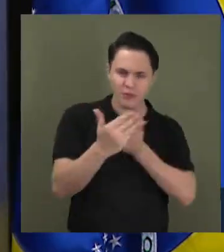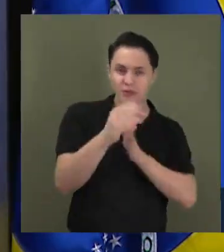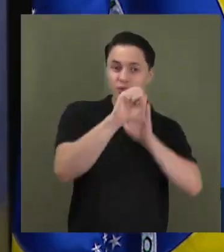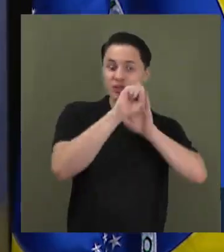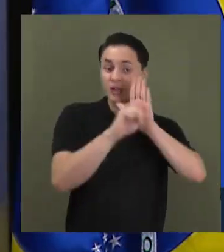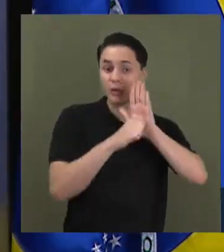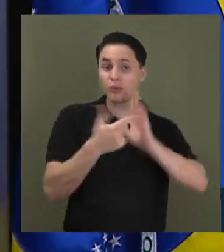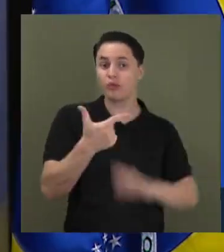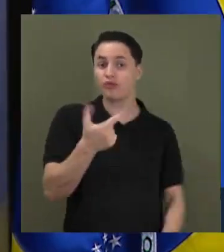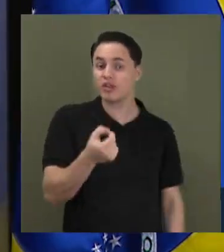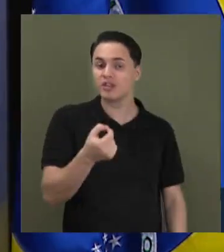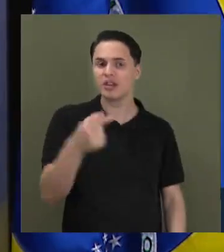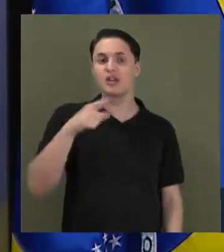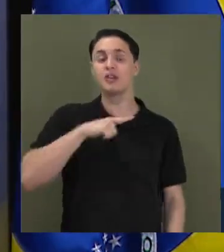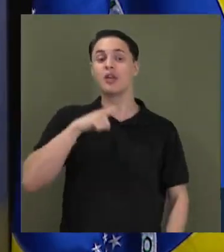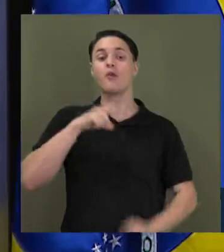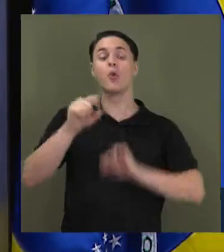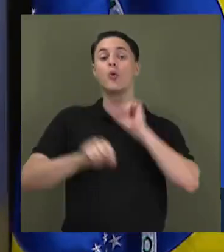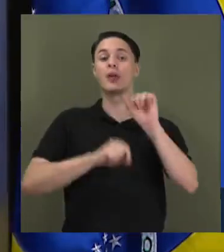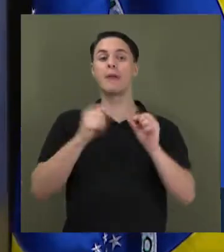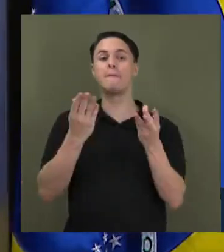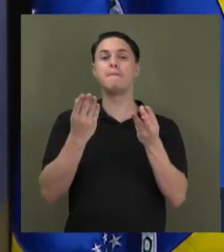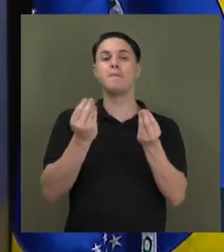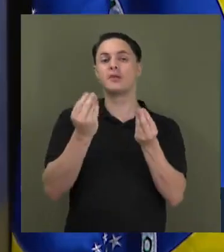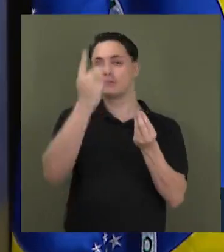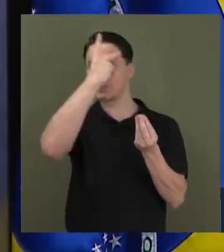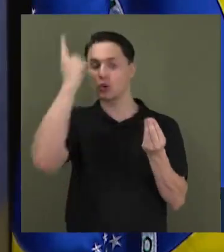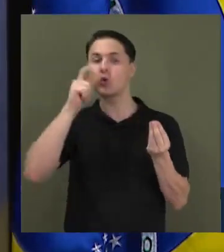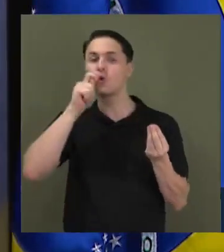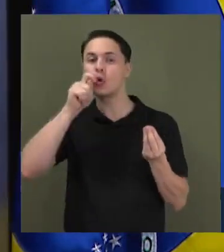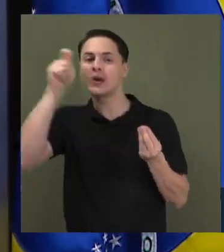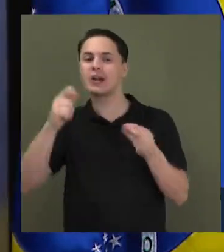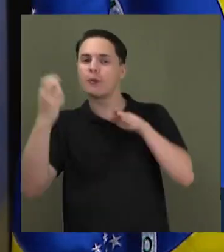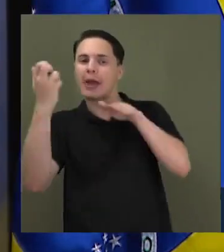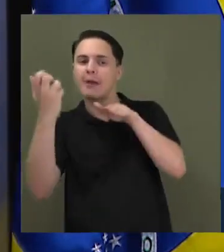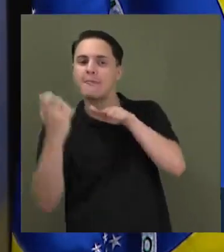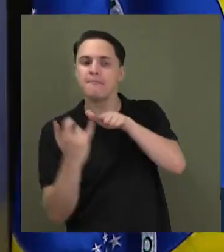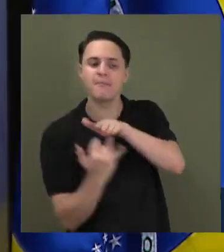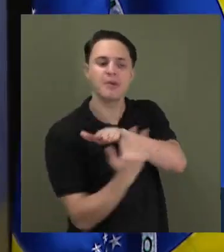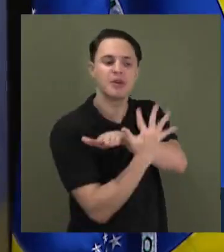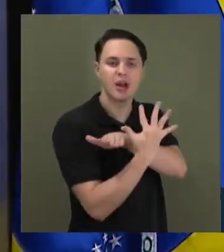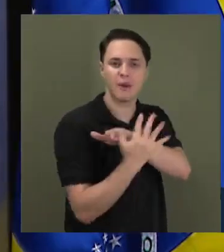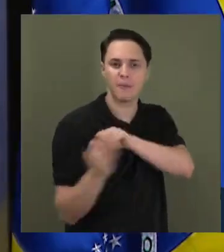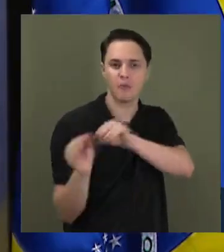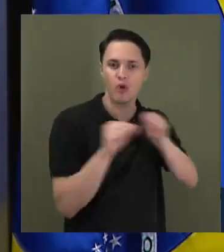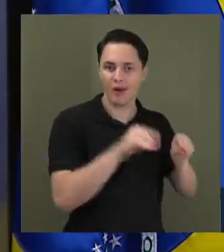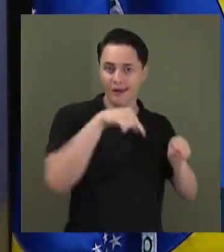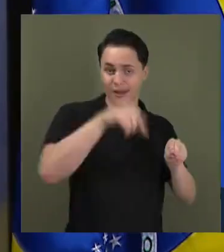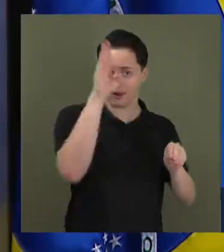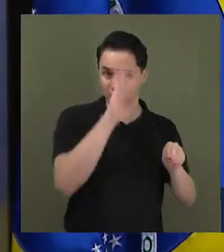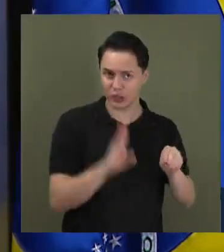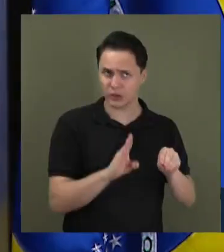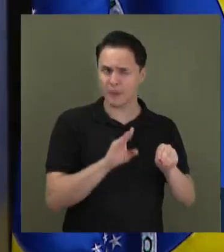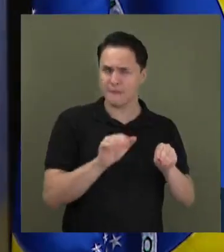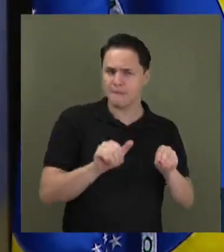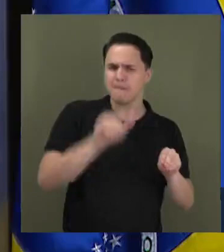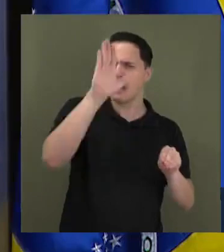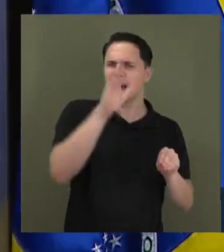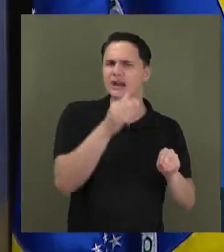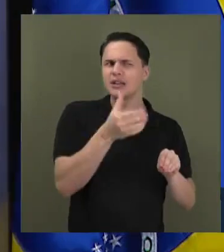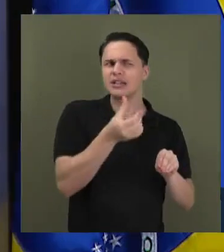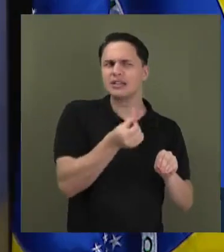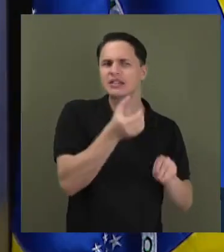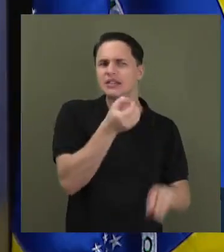houve uma grande imigração de ucranianos ao Brasil, que somam atualmente mais de